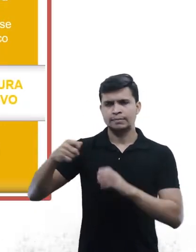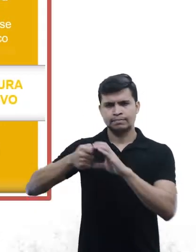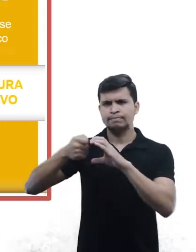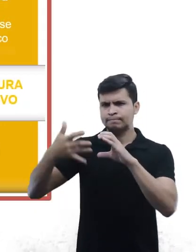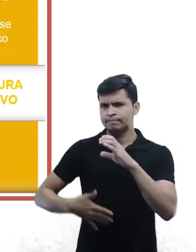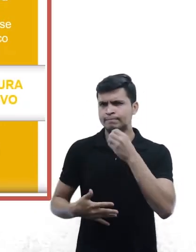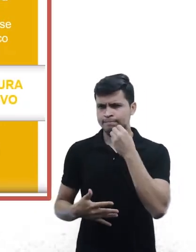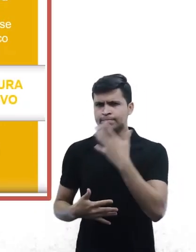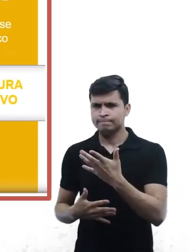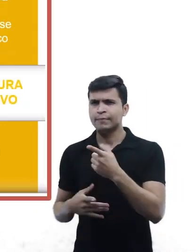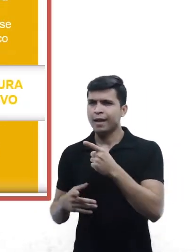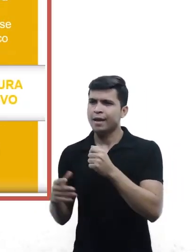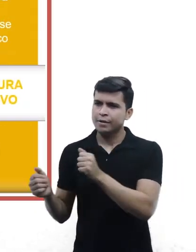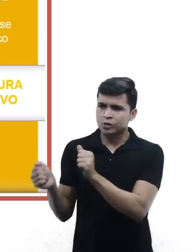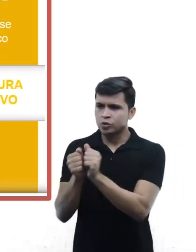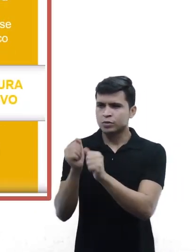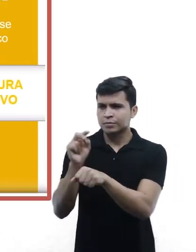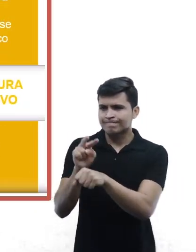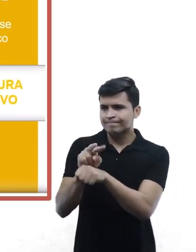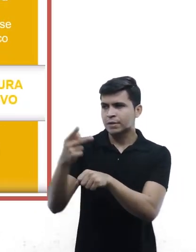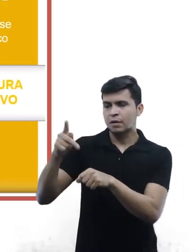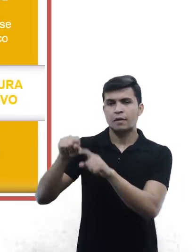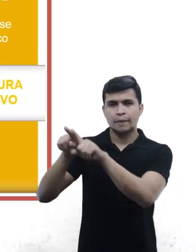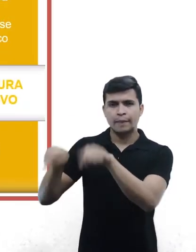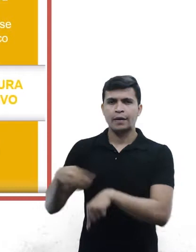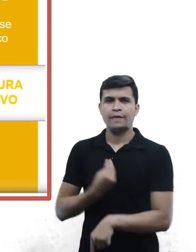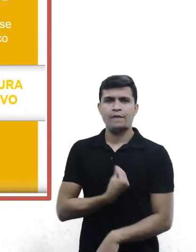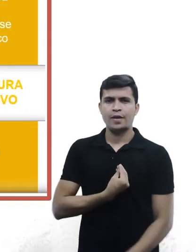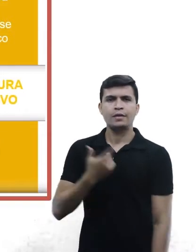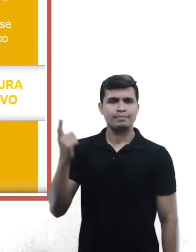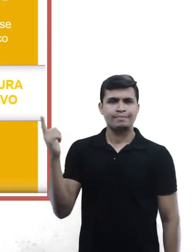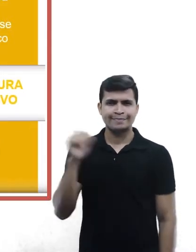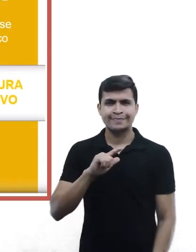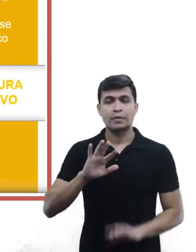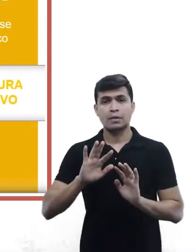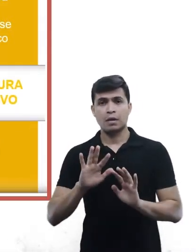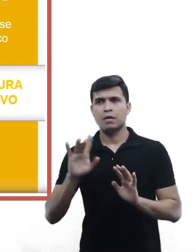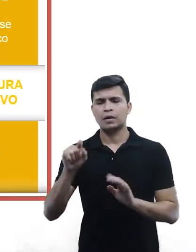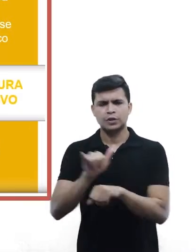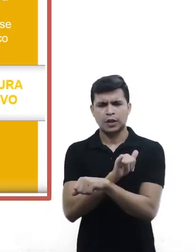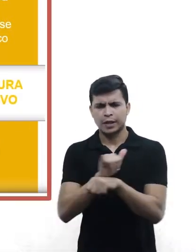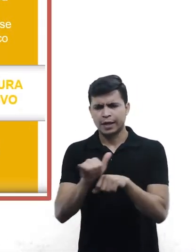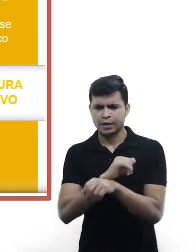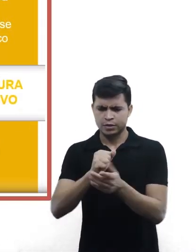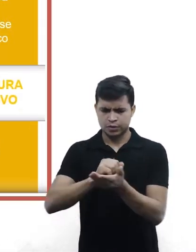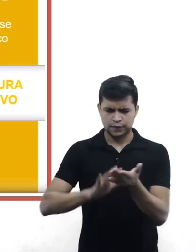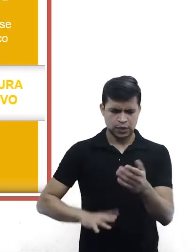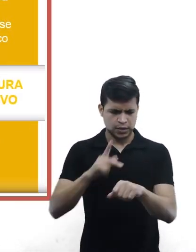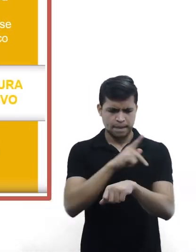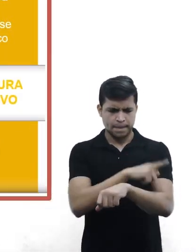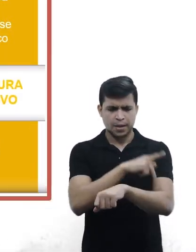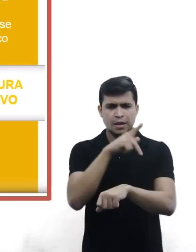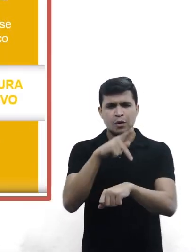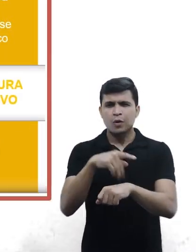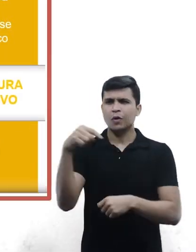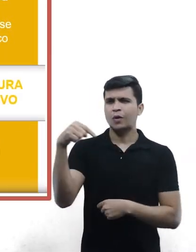pontos fortes para apoiá-lo no cumprimento dos objetivos definidos em seu projeto de vida. Dessa forma, estratégias e